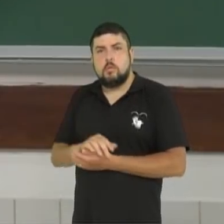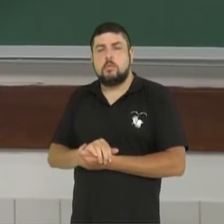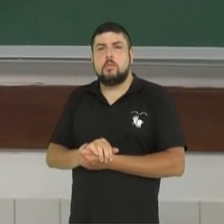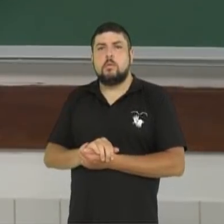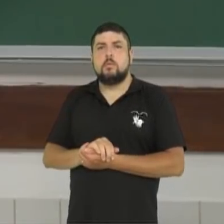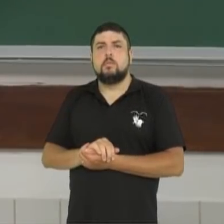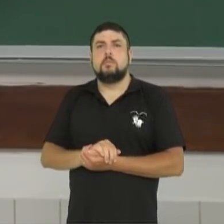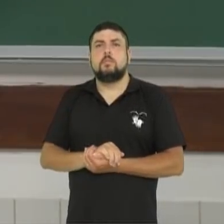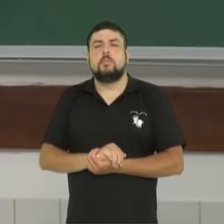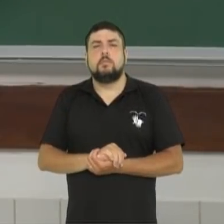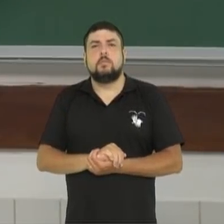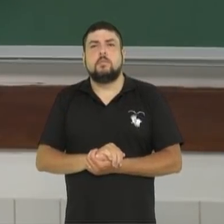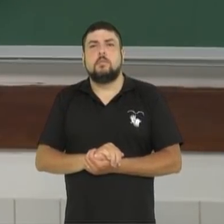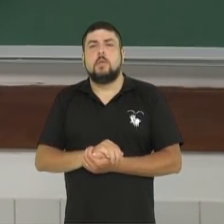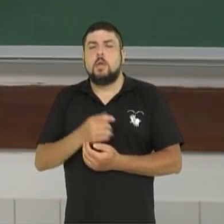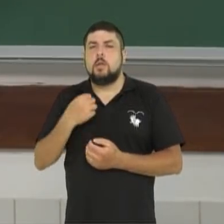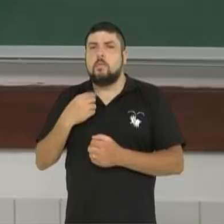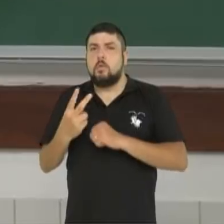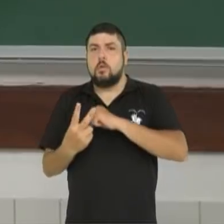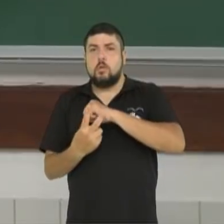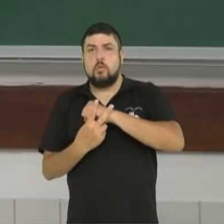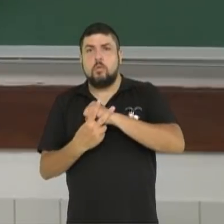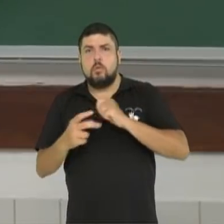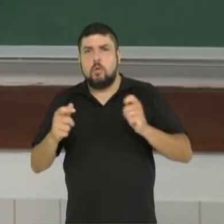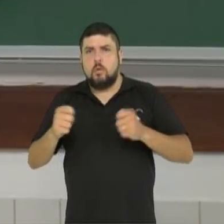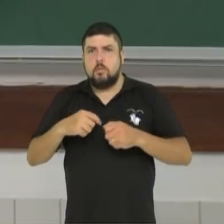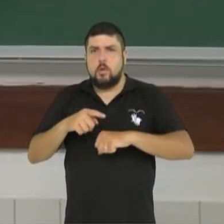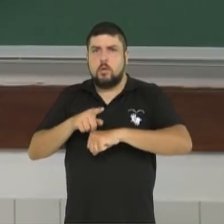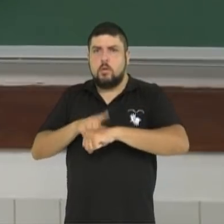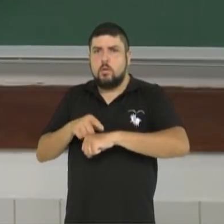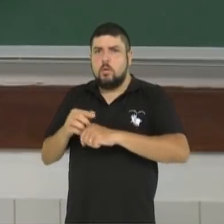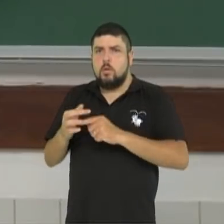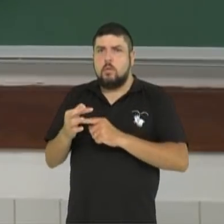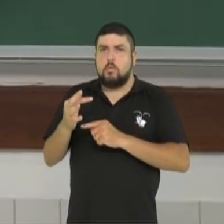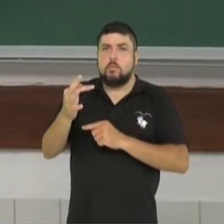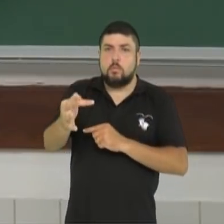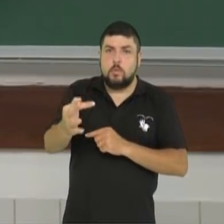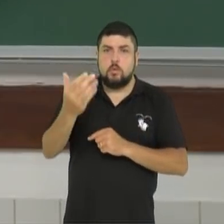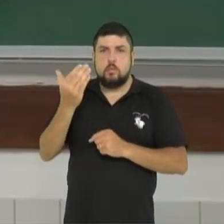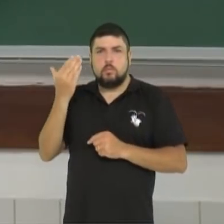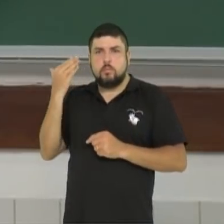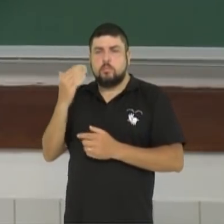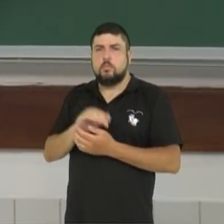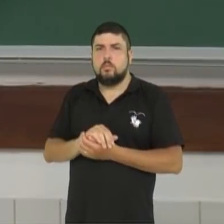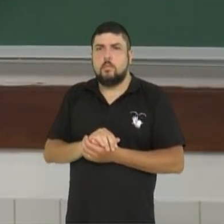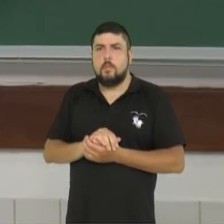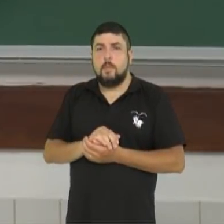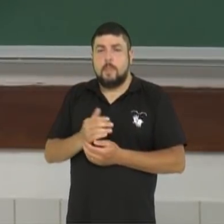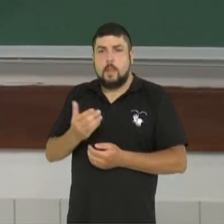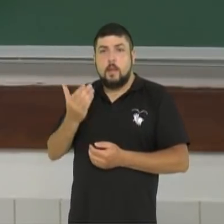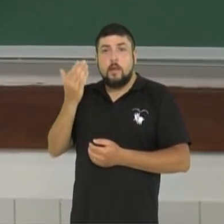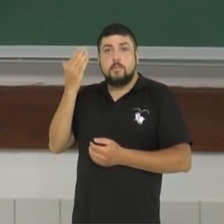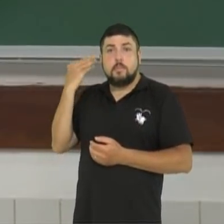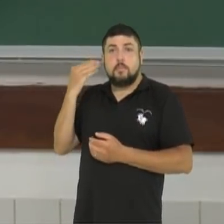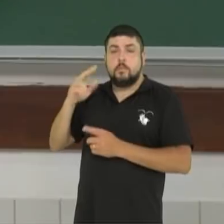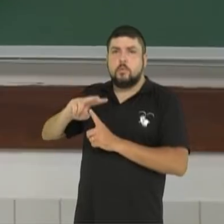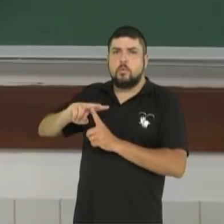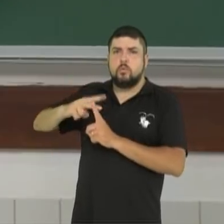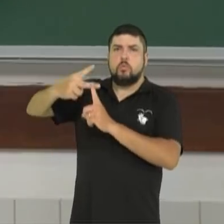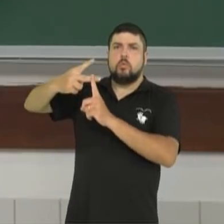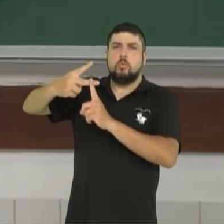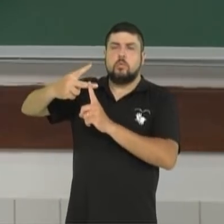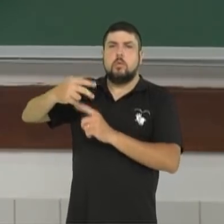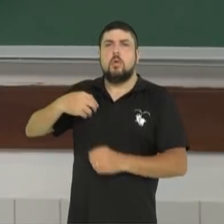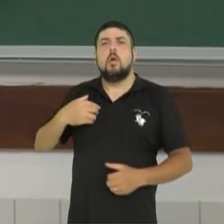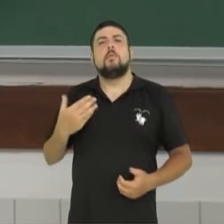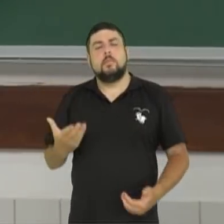vós dobrastes e eles dobraram. Esse eles dobraram nos remete à nossa frase aqui do